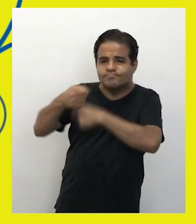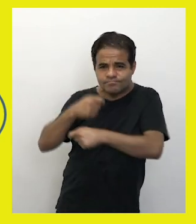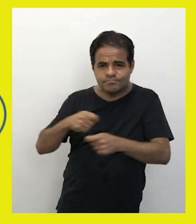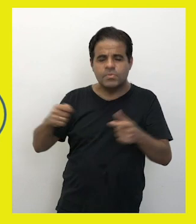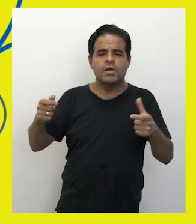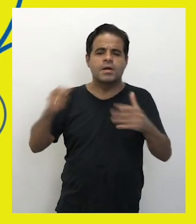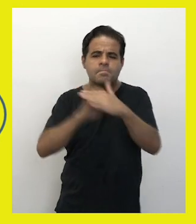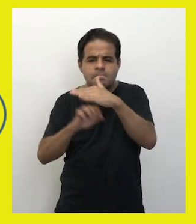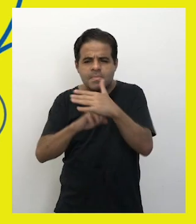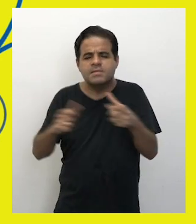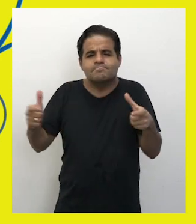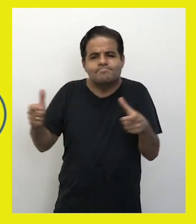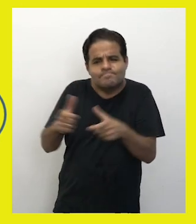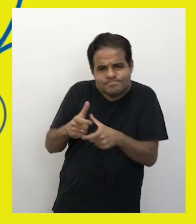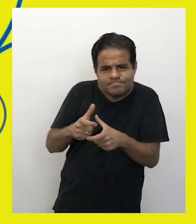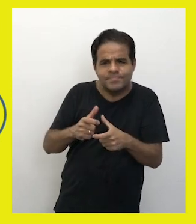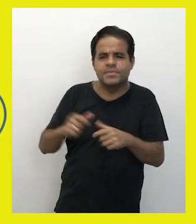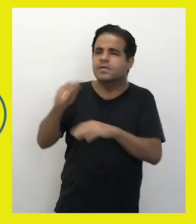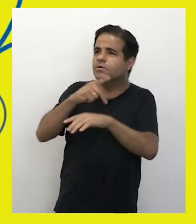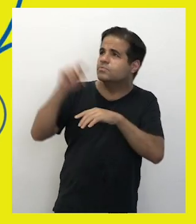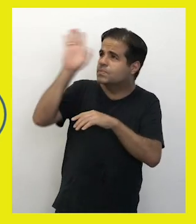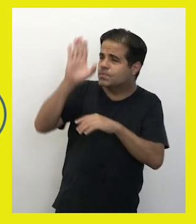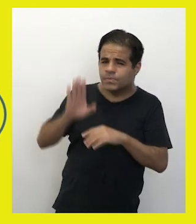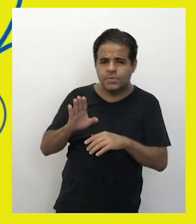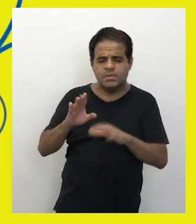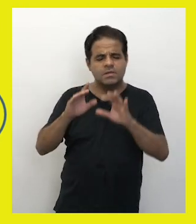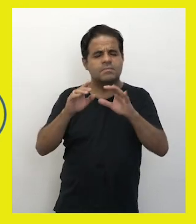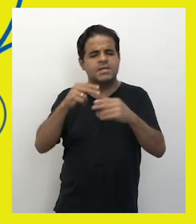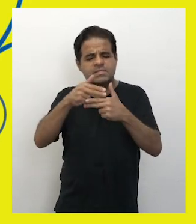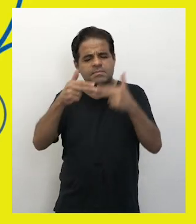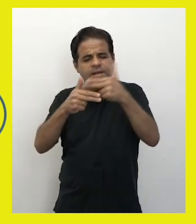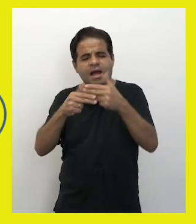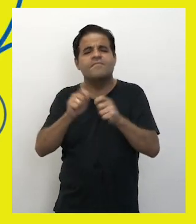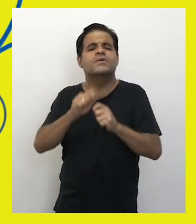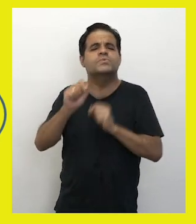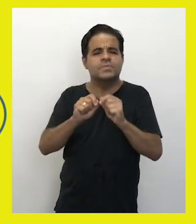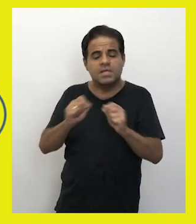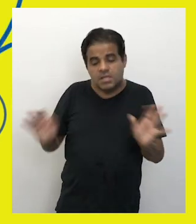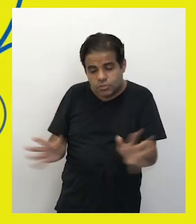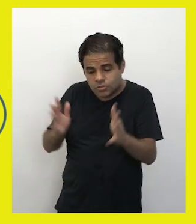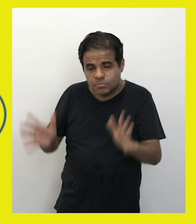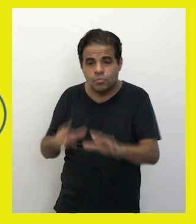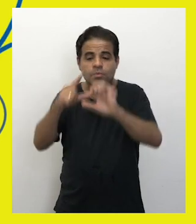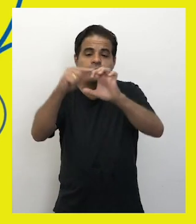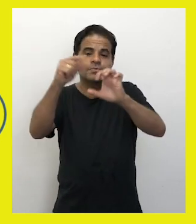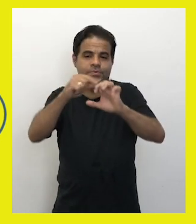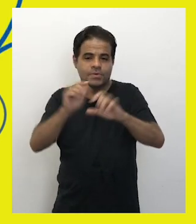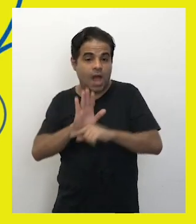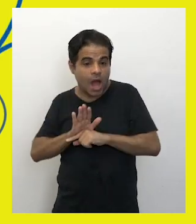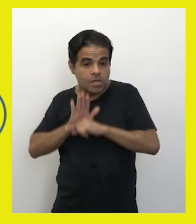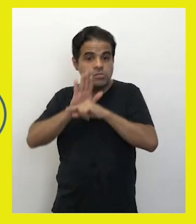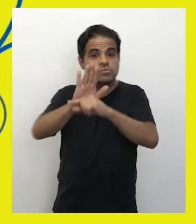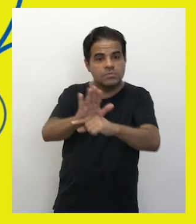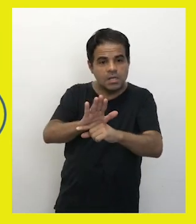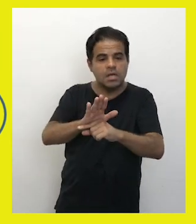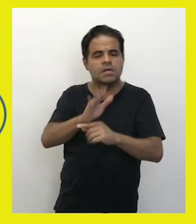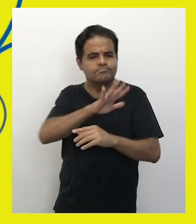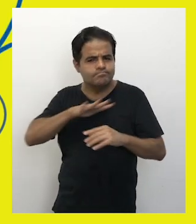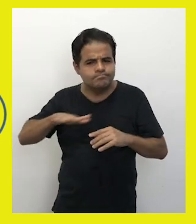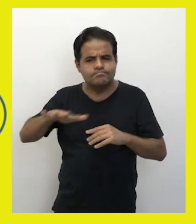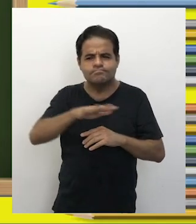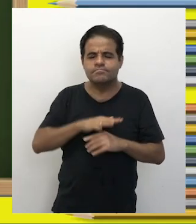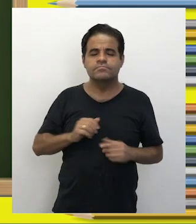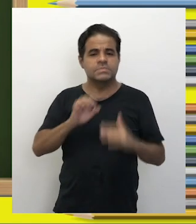Sebrae estimula o empreendedorismo, possibilitando a competitividade e a sustentabilidade dos empreendimentos de